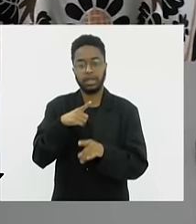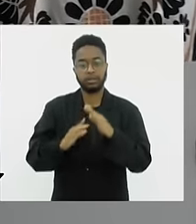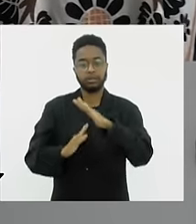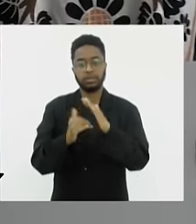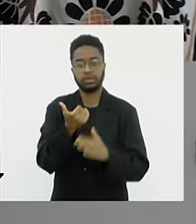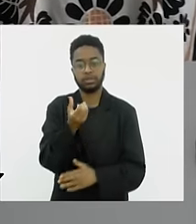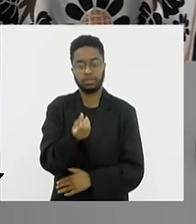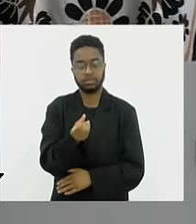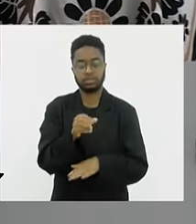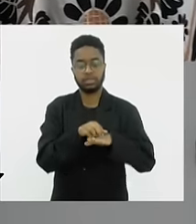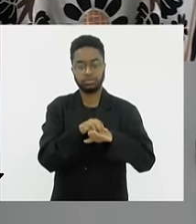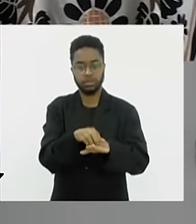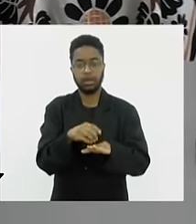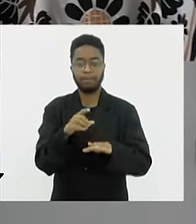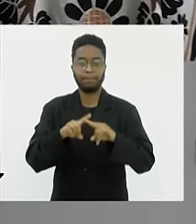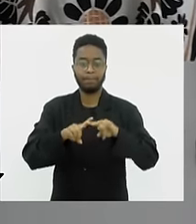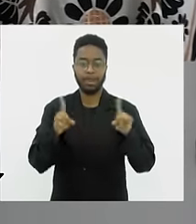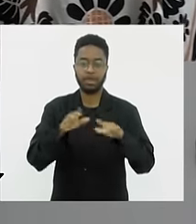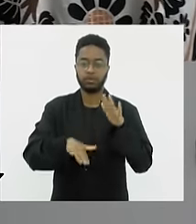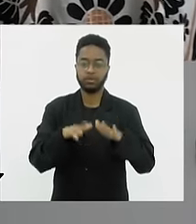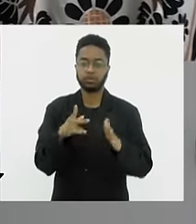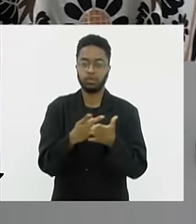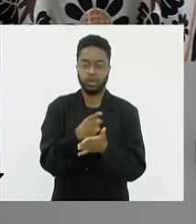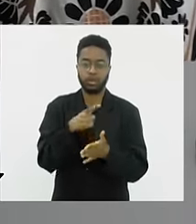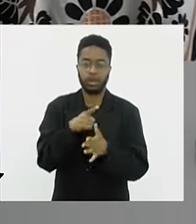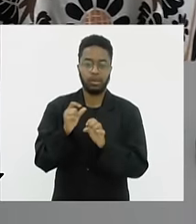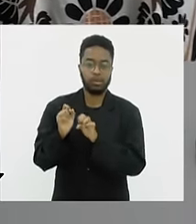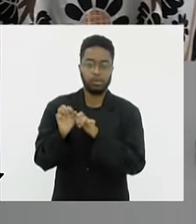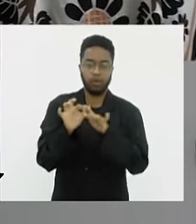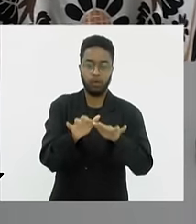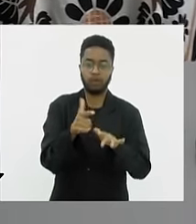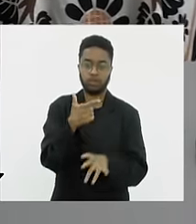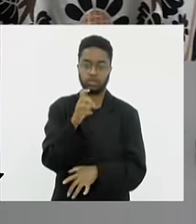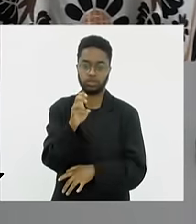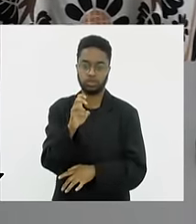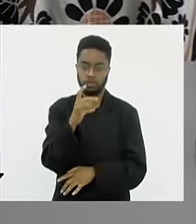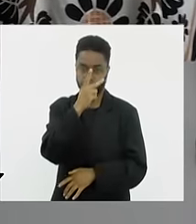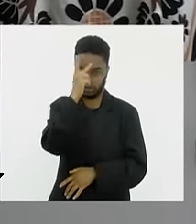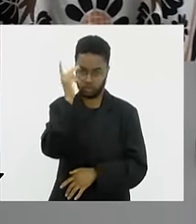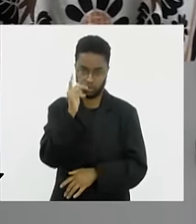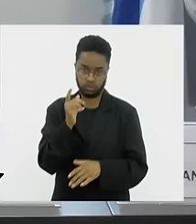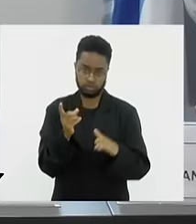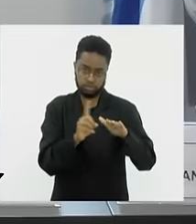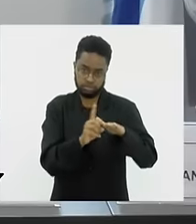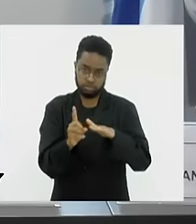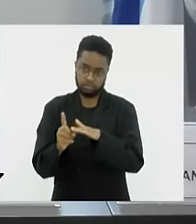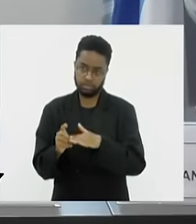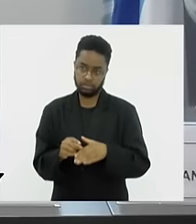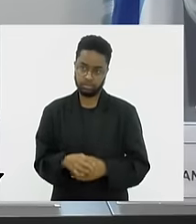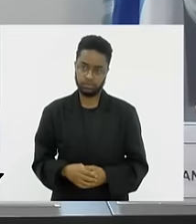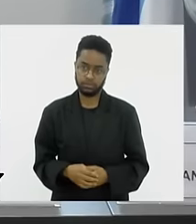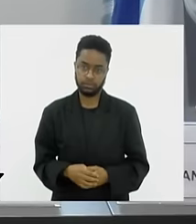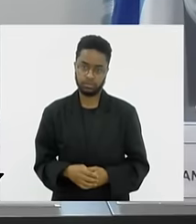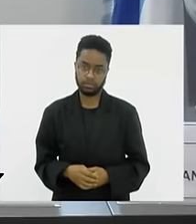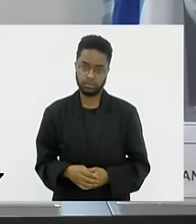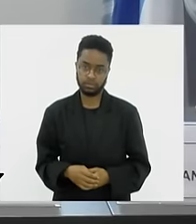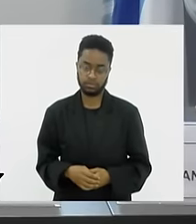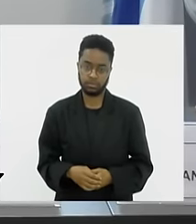van 25, né? são 15 passageiros. Presidente, mas aqui não tem complacência, não. Se a van está